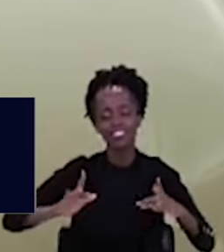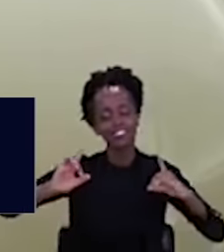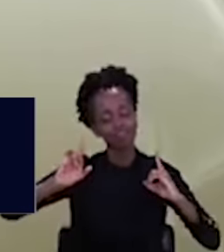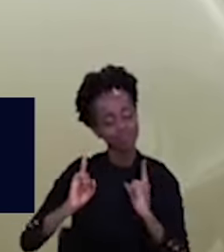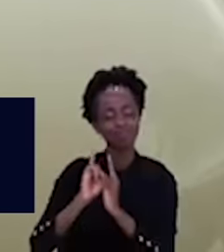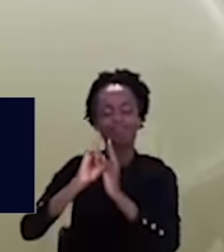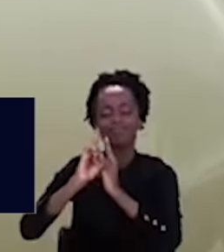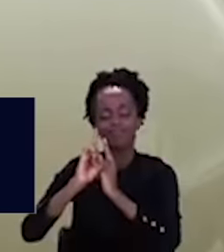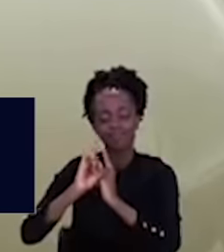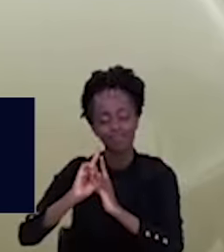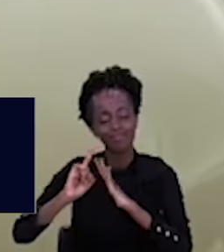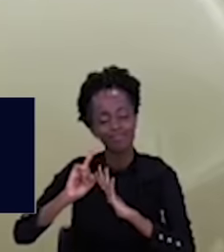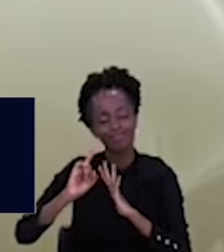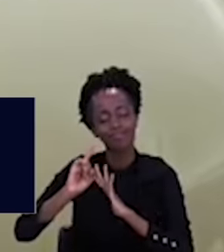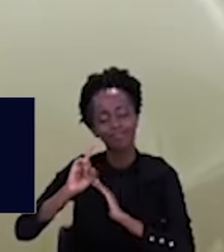Finalmente